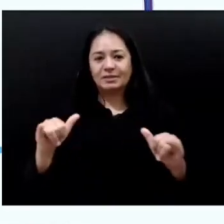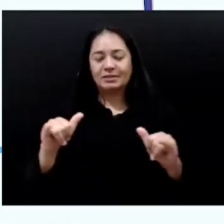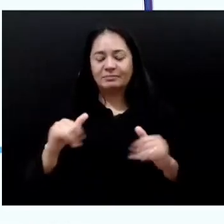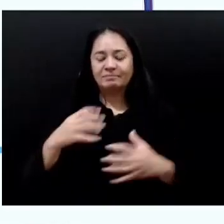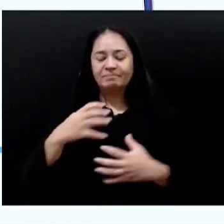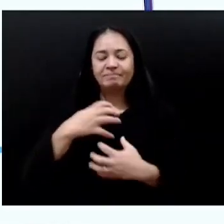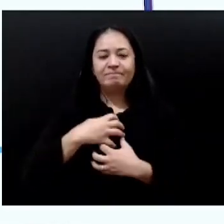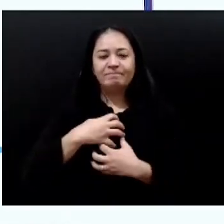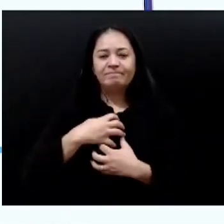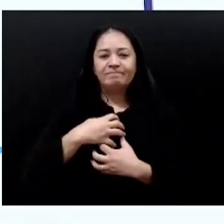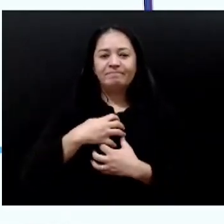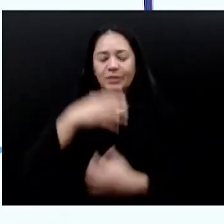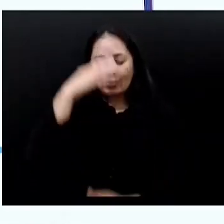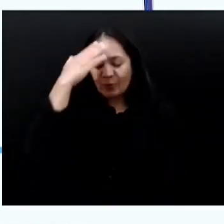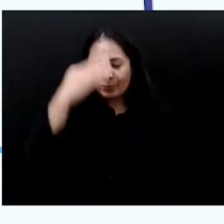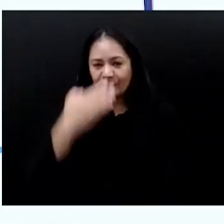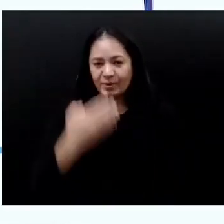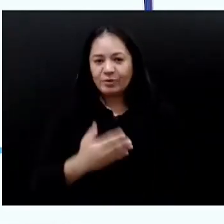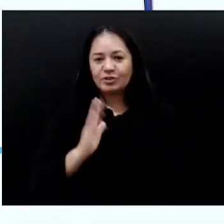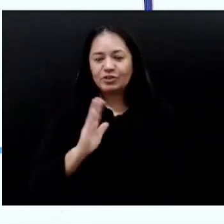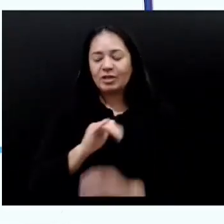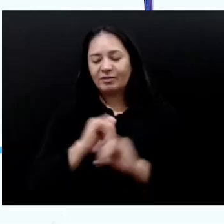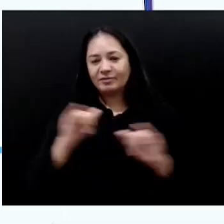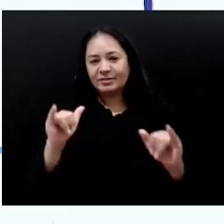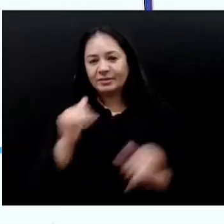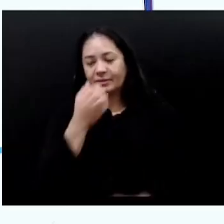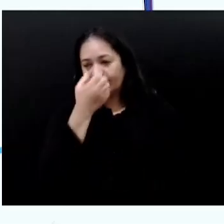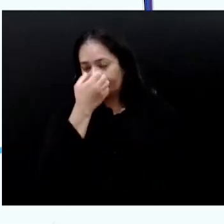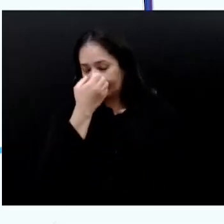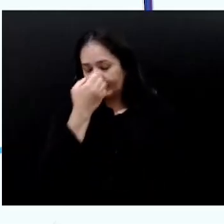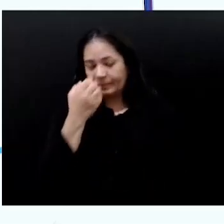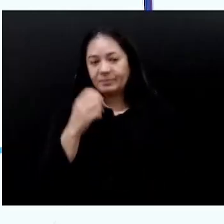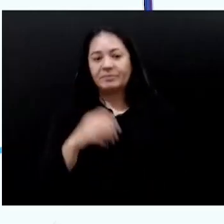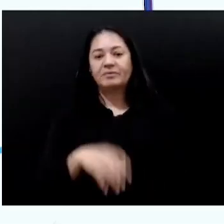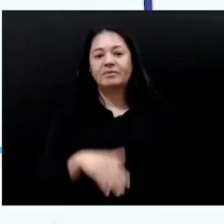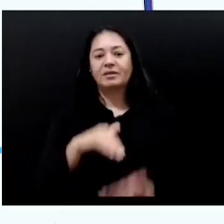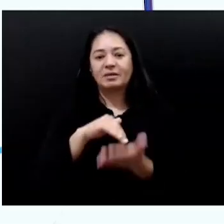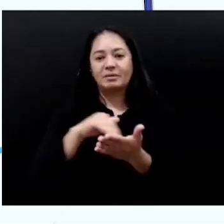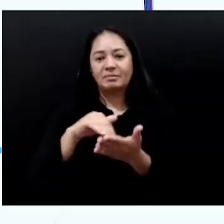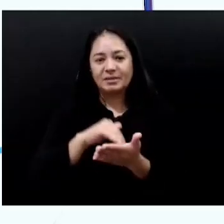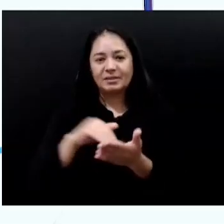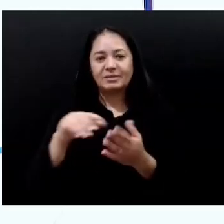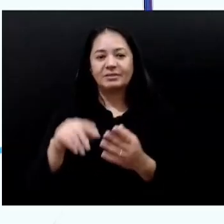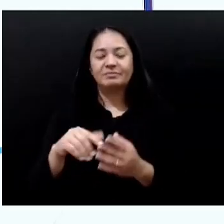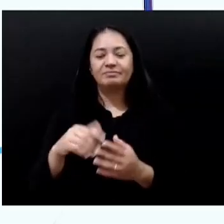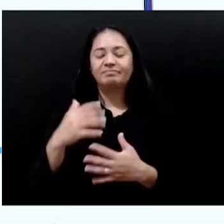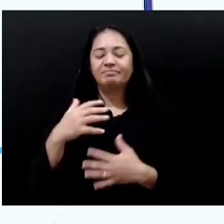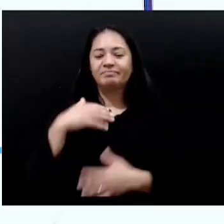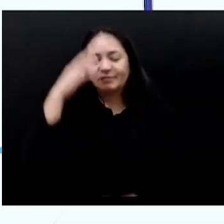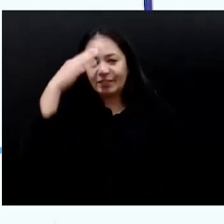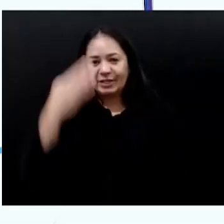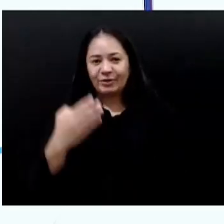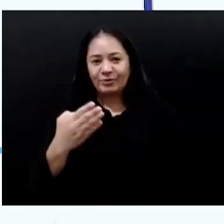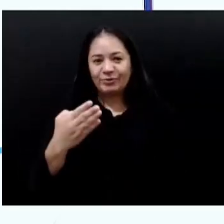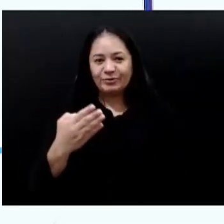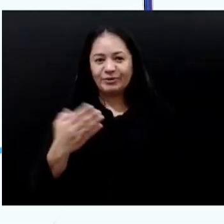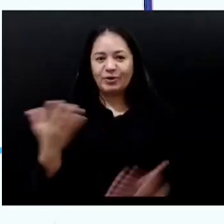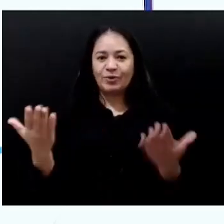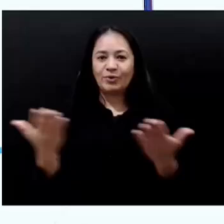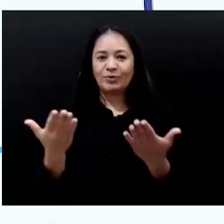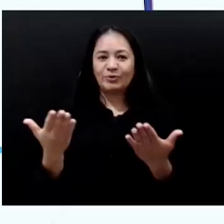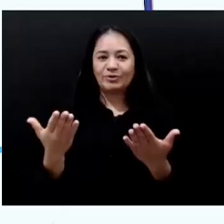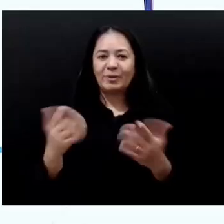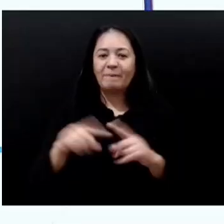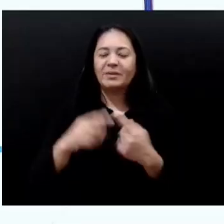para a secretária, para o Flose e para o Arthur. A honra, eles receberam essa honraria, mas a honra foi toda